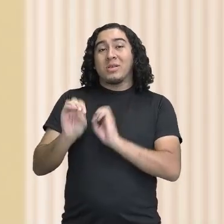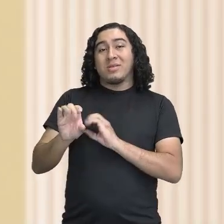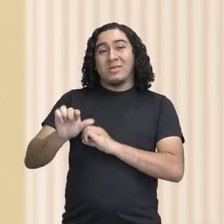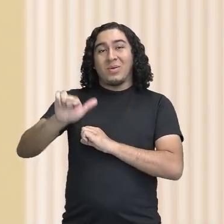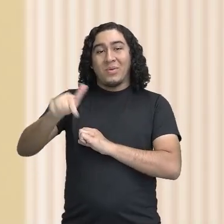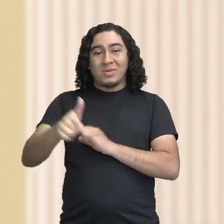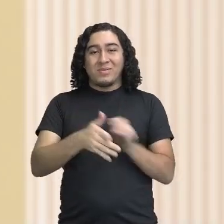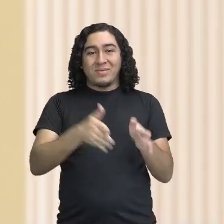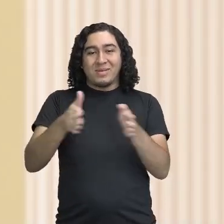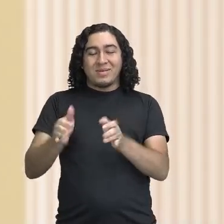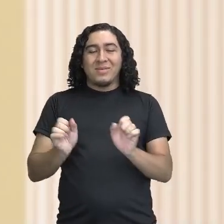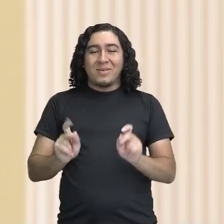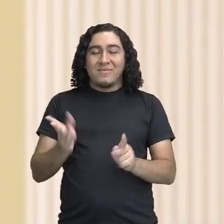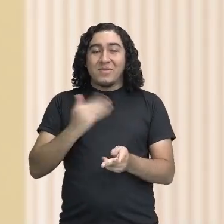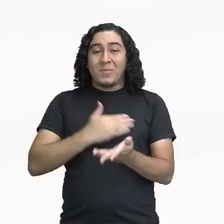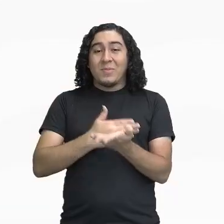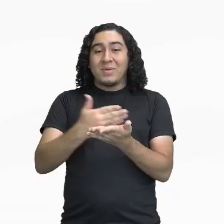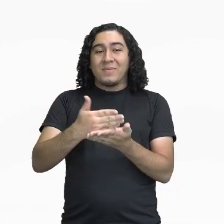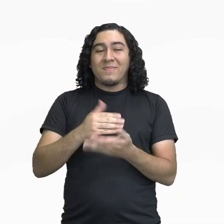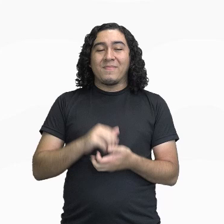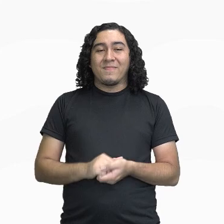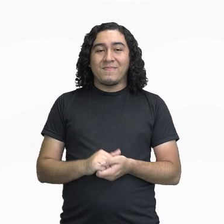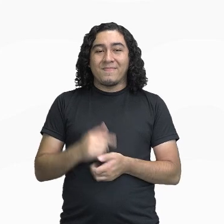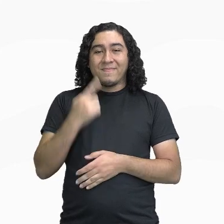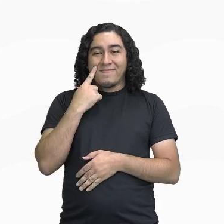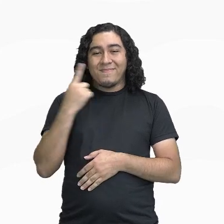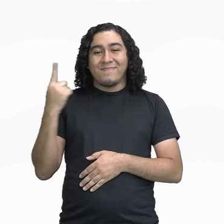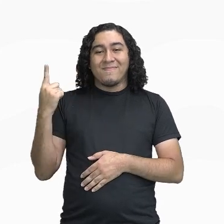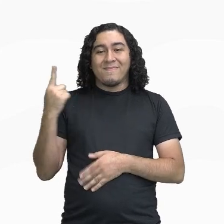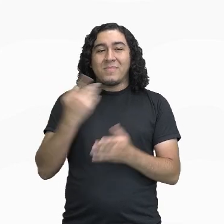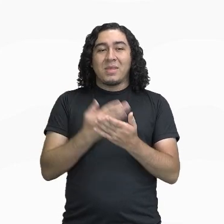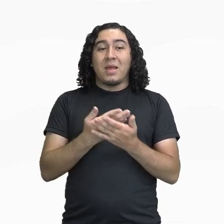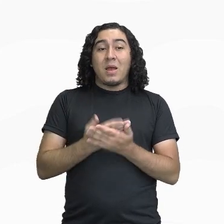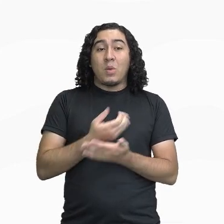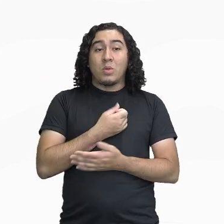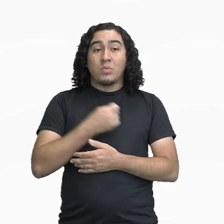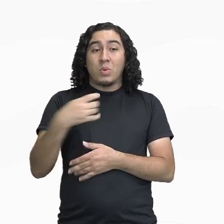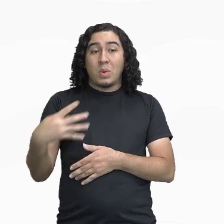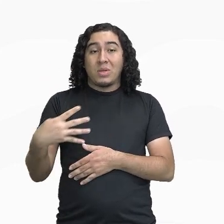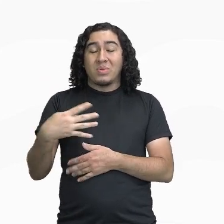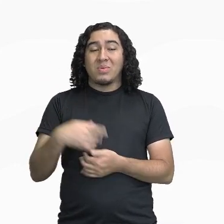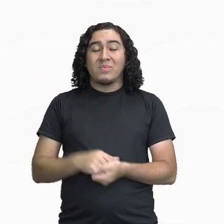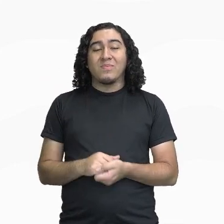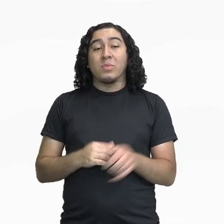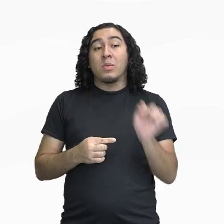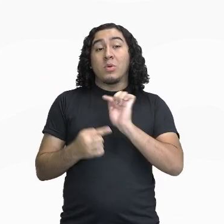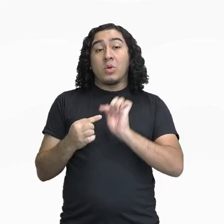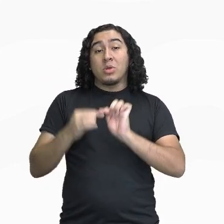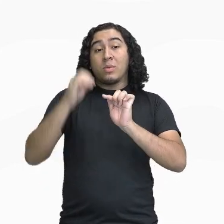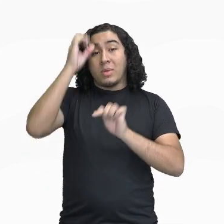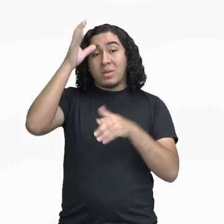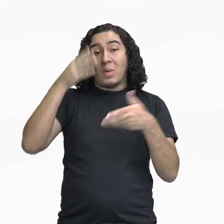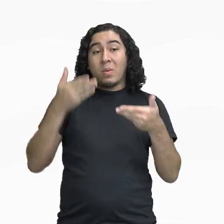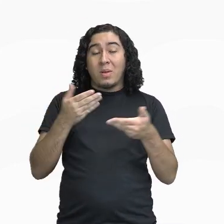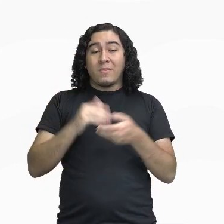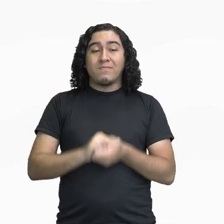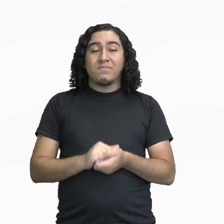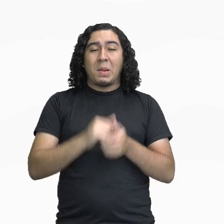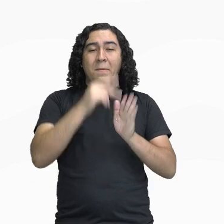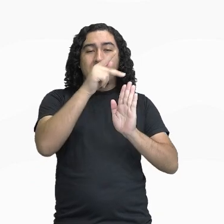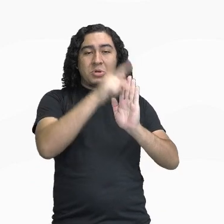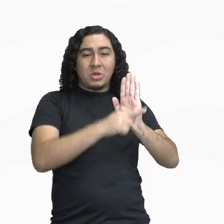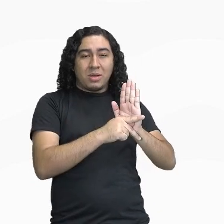uma unidade. Vamos então à nossa aula? Essa aula é a de número 4. O objeto de conhecimento